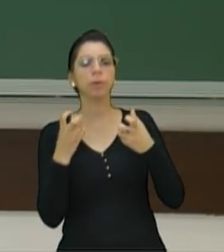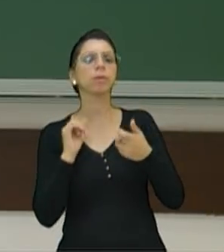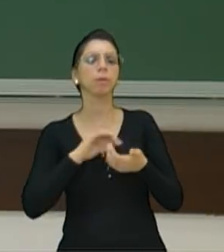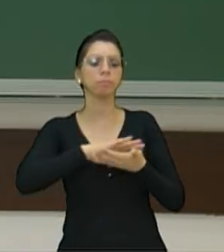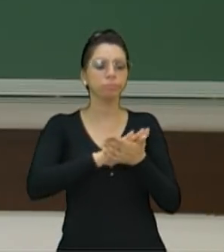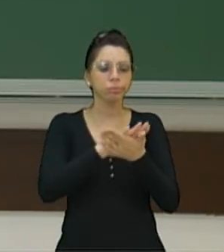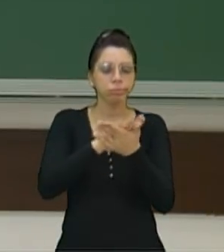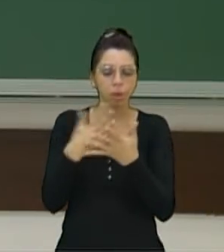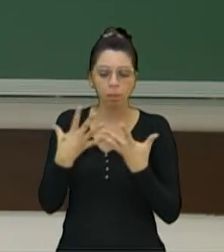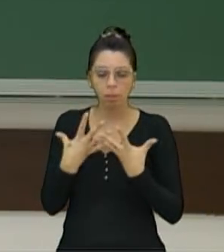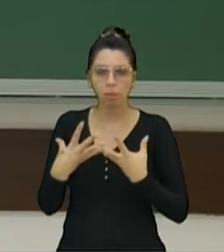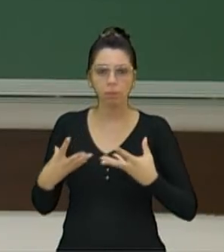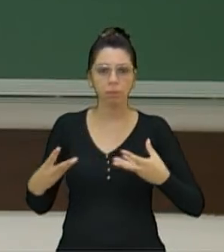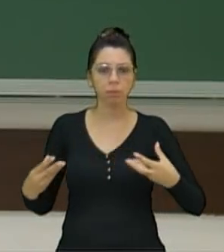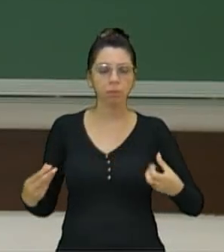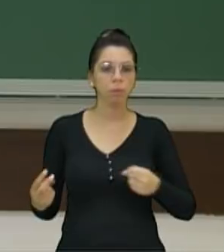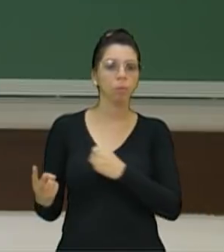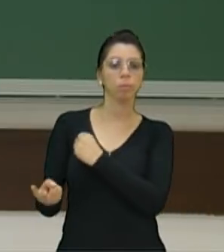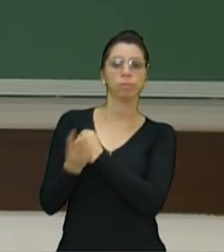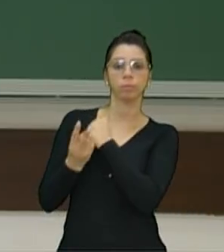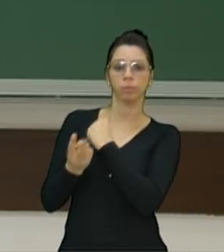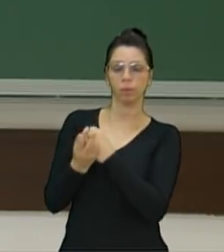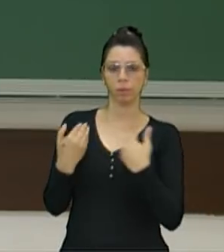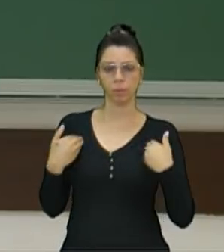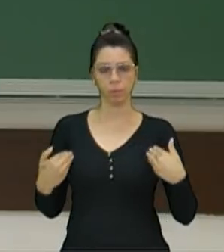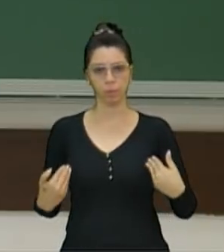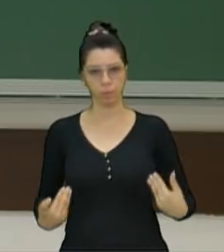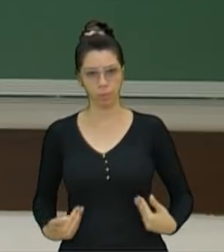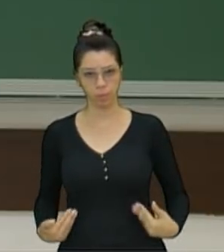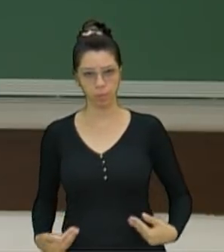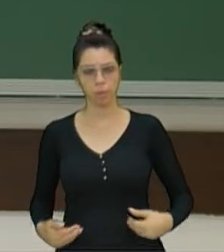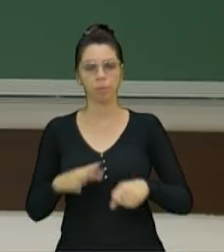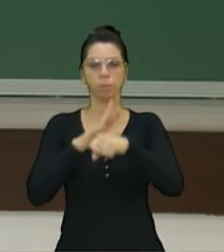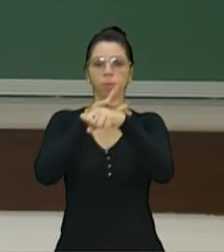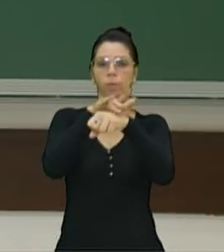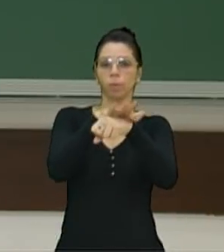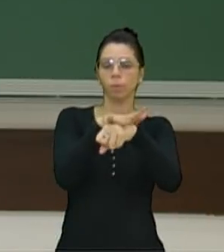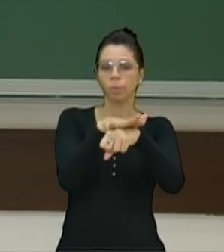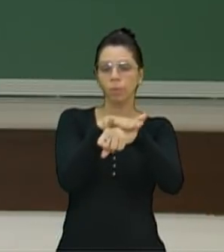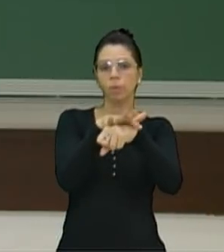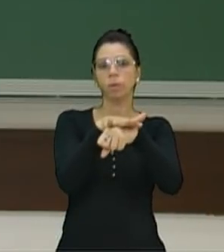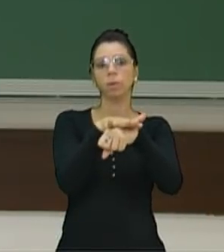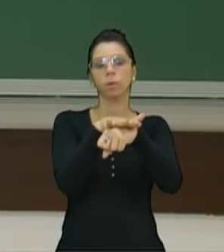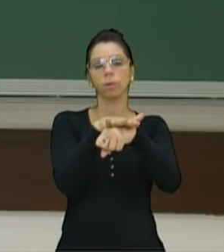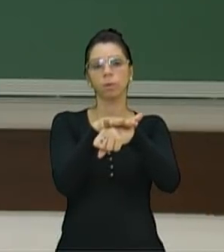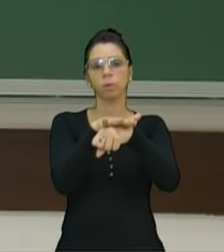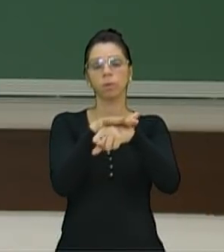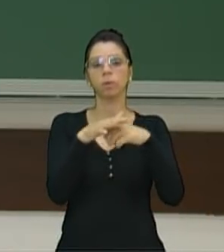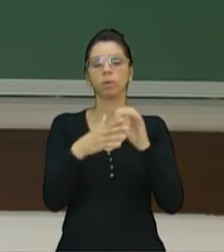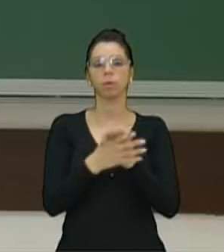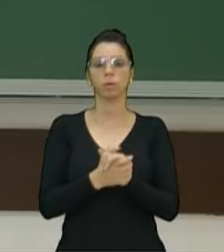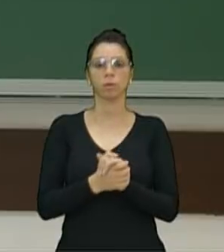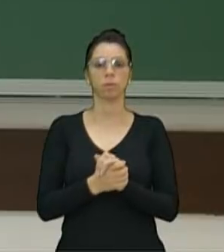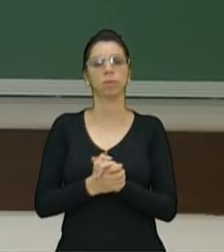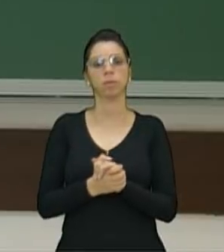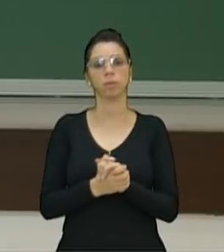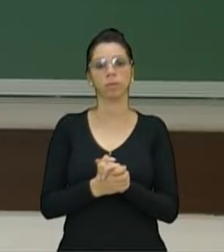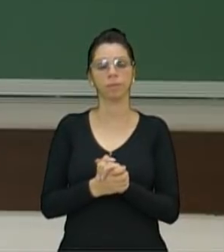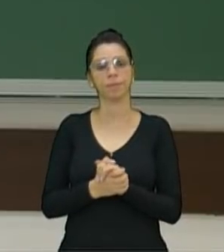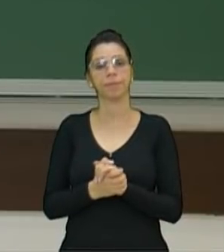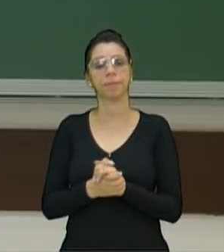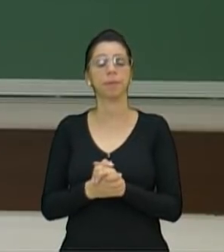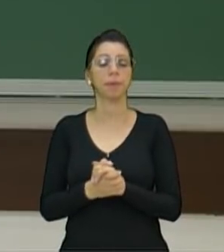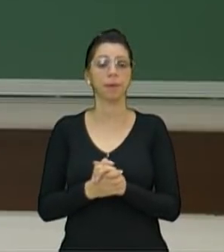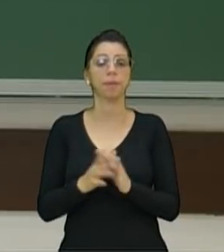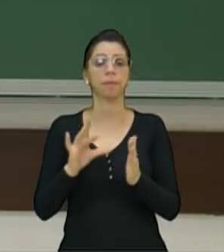essa filtração, esse combate a esses agentes infecciosos, a essas substâncias estranhas, são